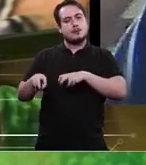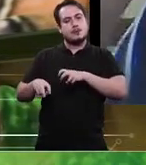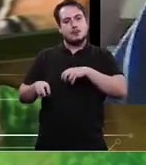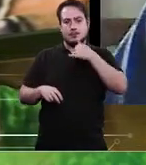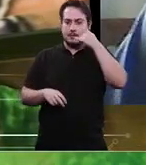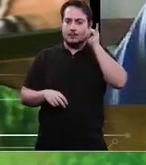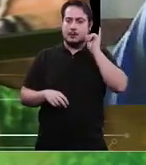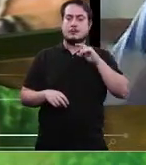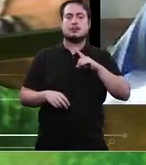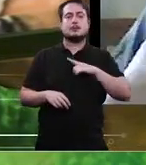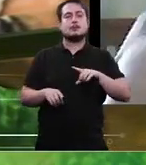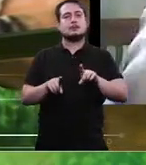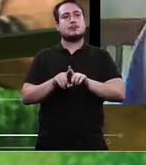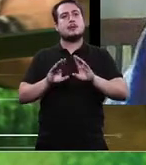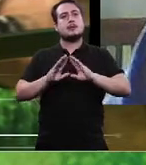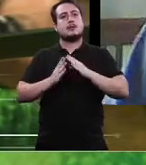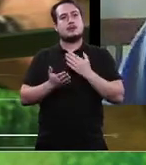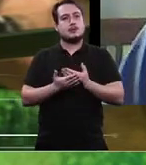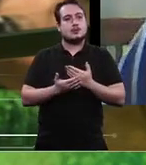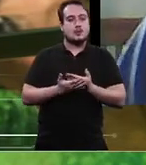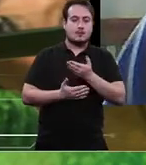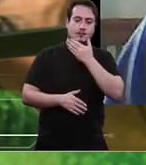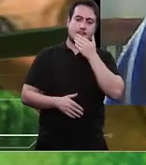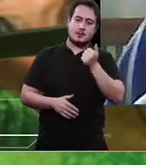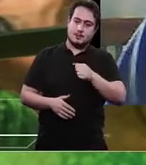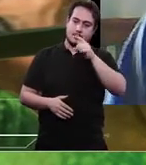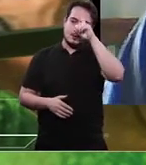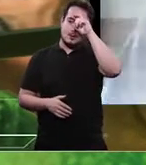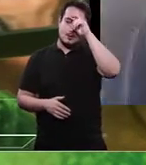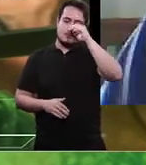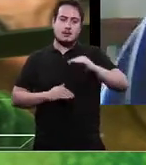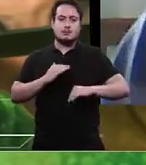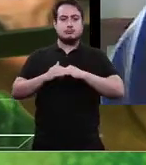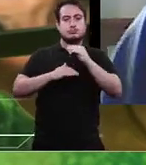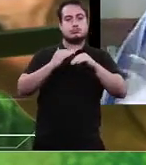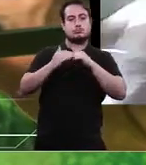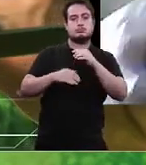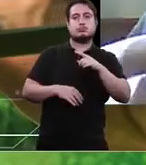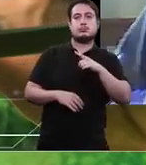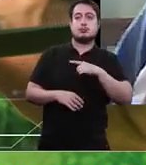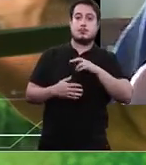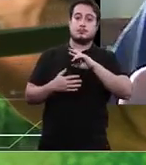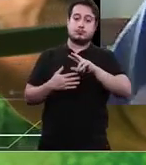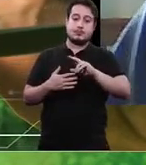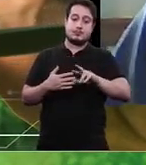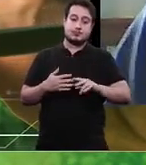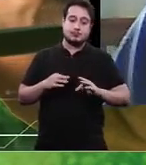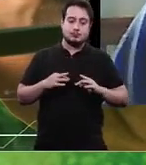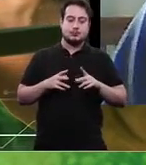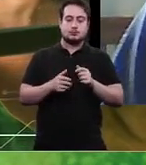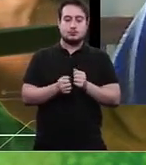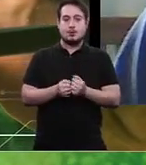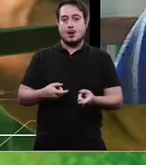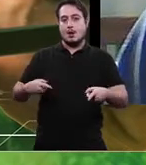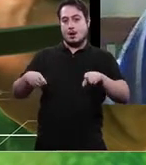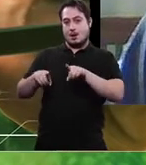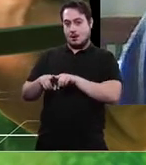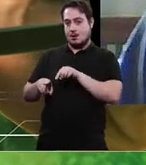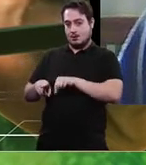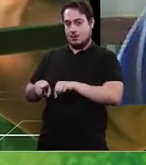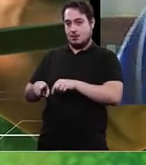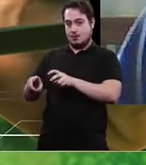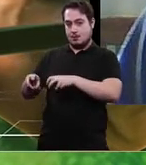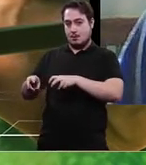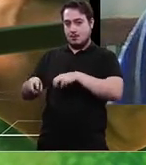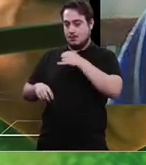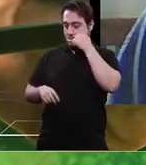temos escolas melhores, hospitais desenvolvidos, nós temos tudo aquilo que é associado à agropecuária